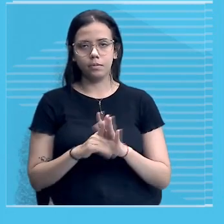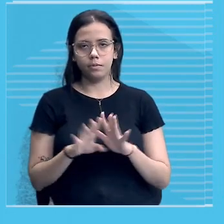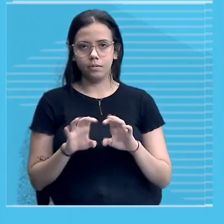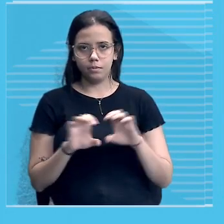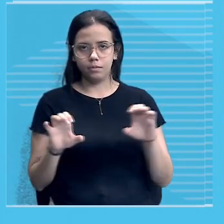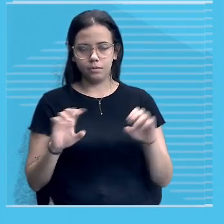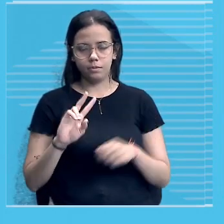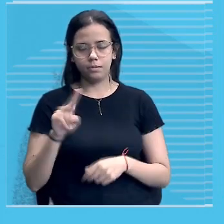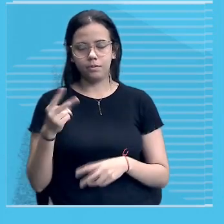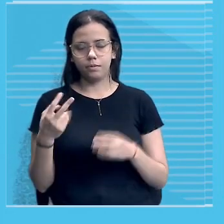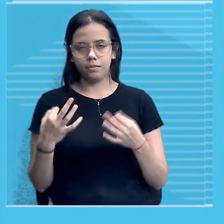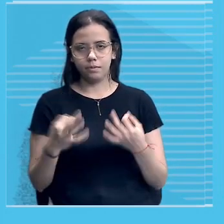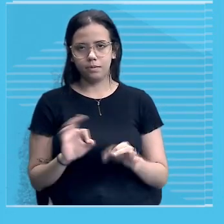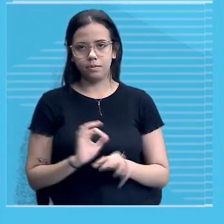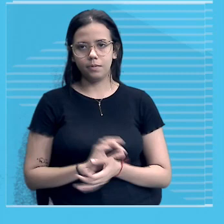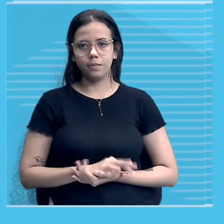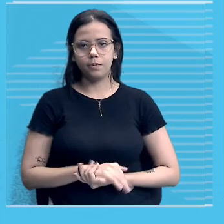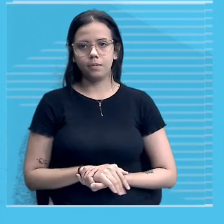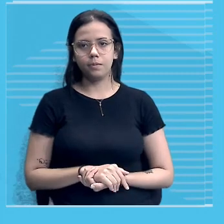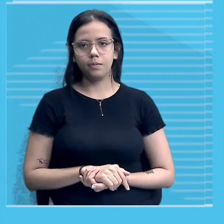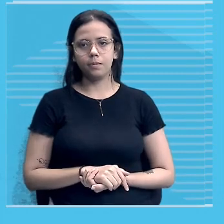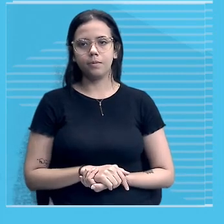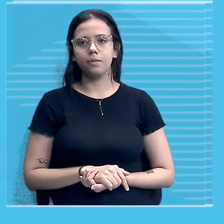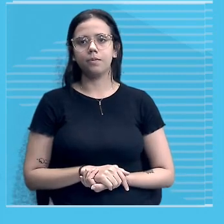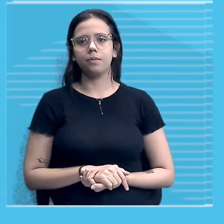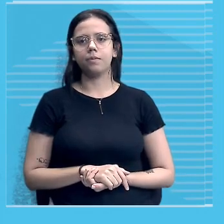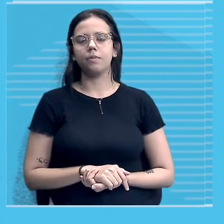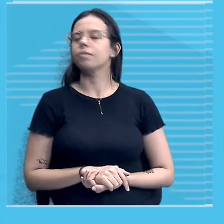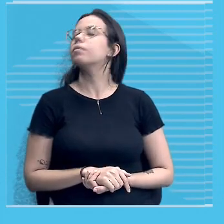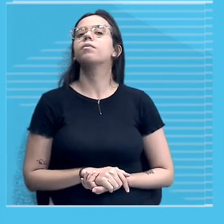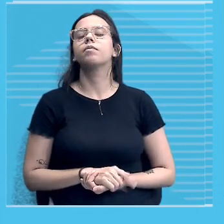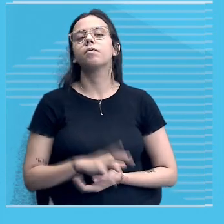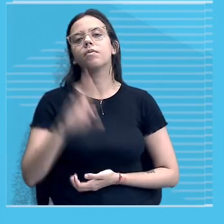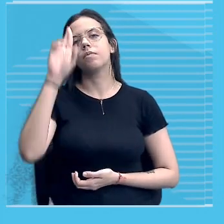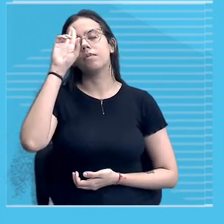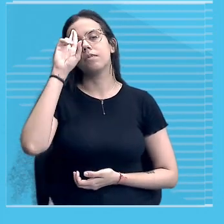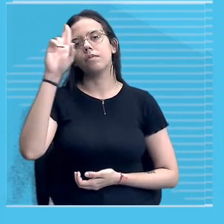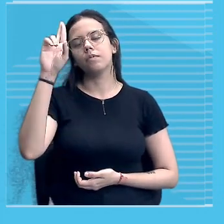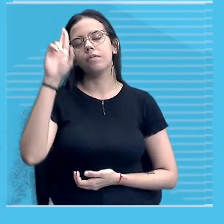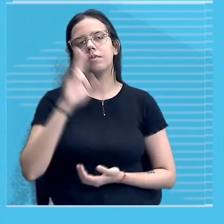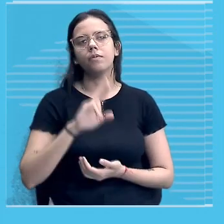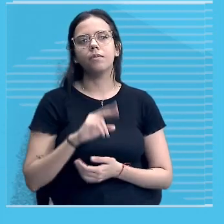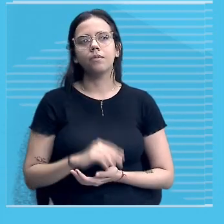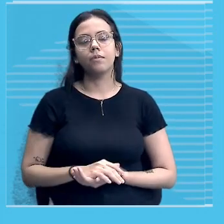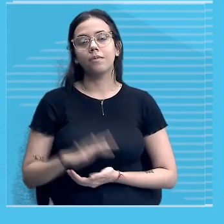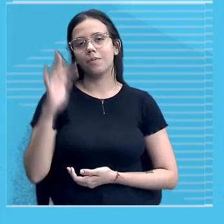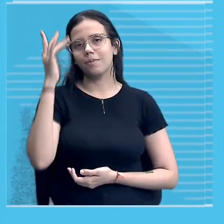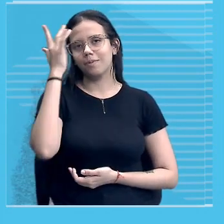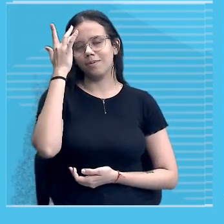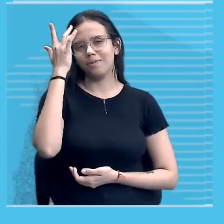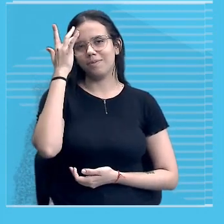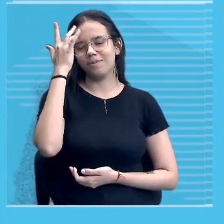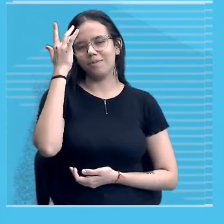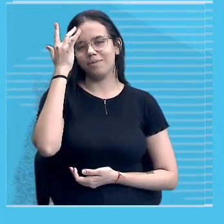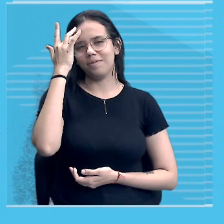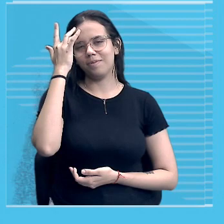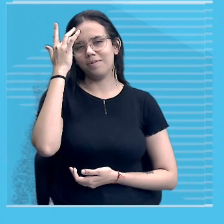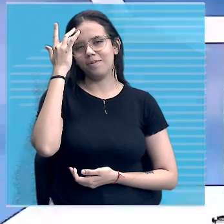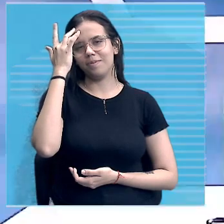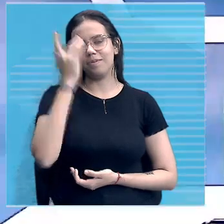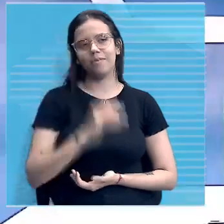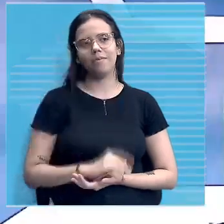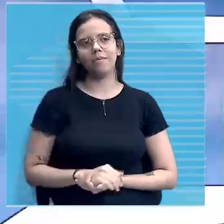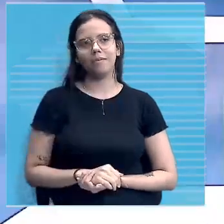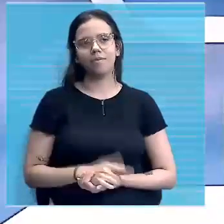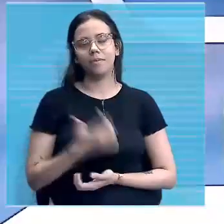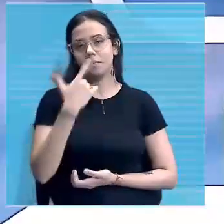exponencial Tá certo e Janaína Nossa produtora que top que a